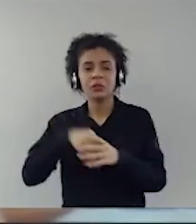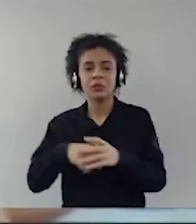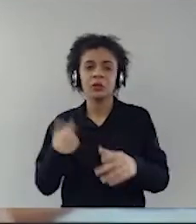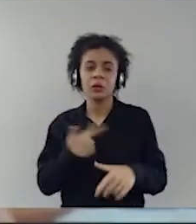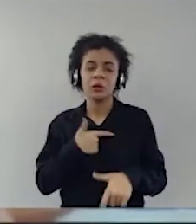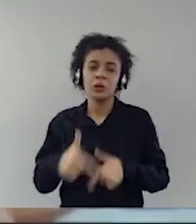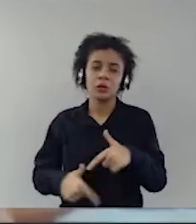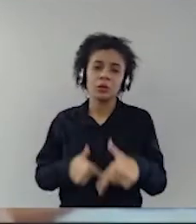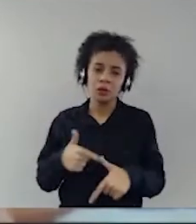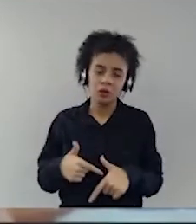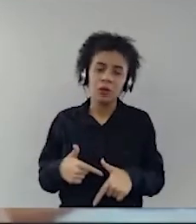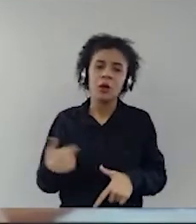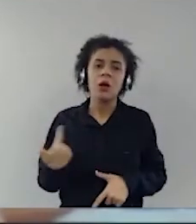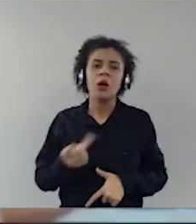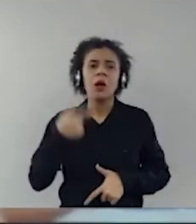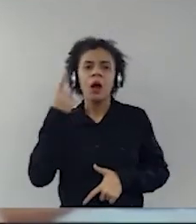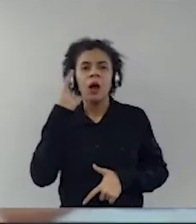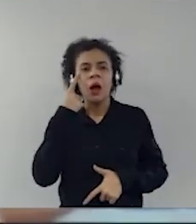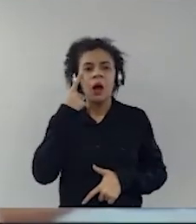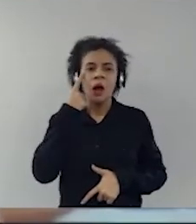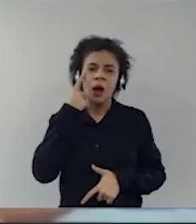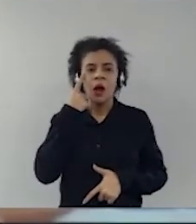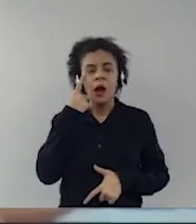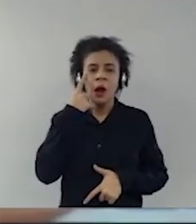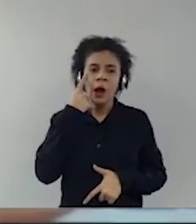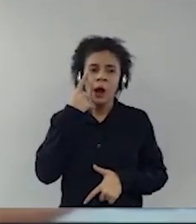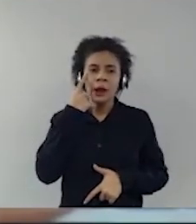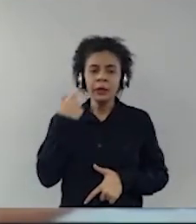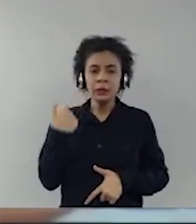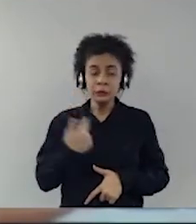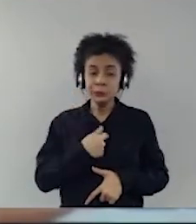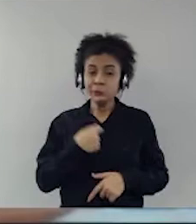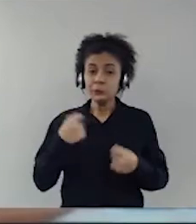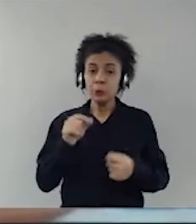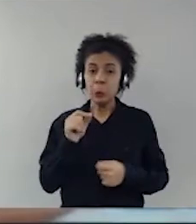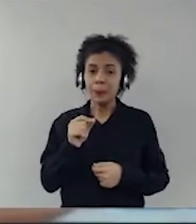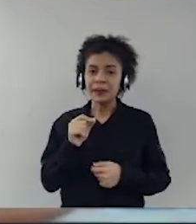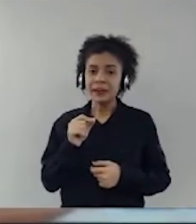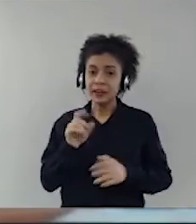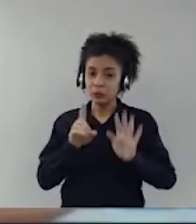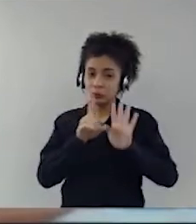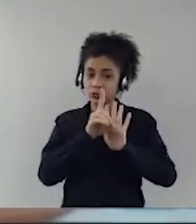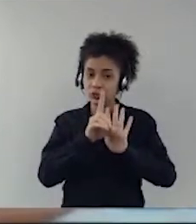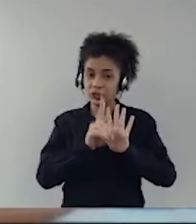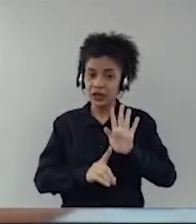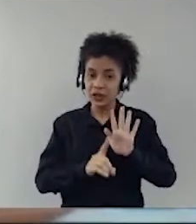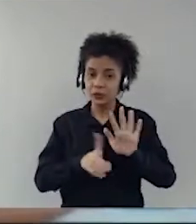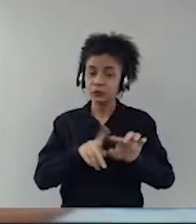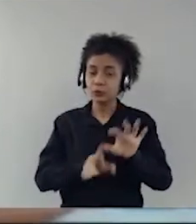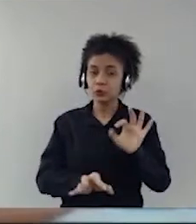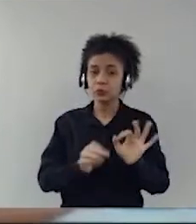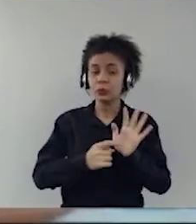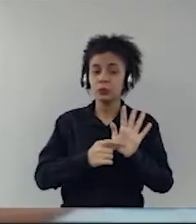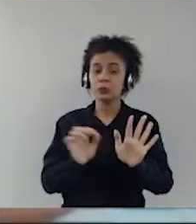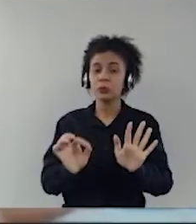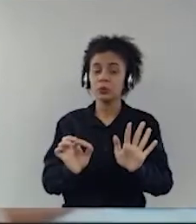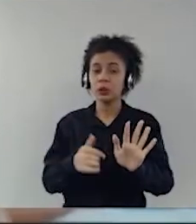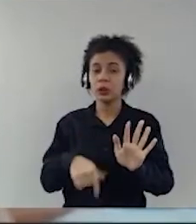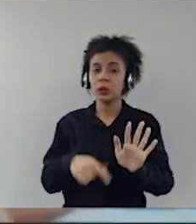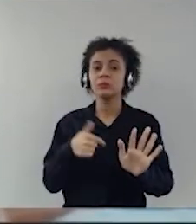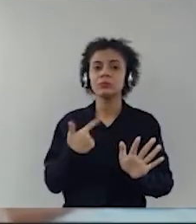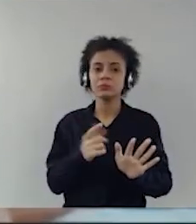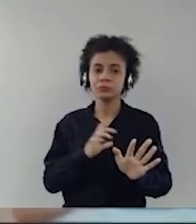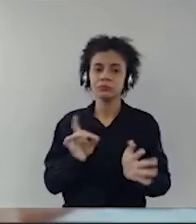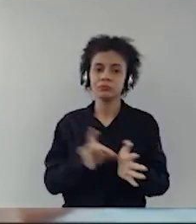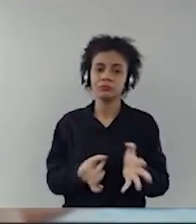atuação, né? A gente pensar... a gente tem que mostrar o direito, e o judiciário, eu como magistrada, a gente tem